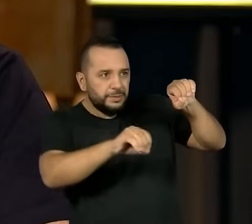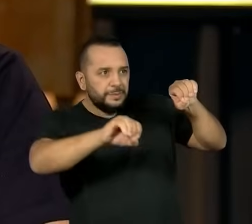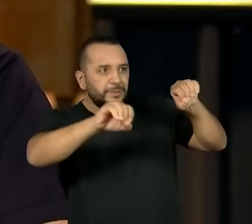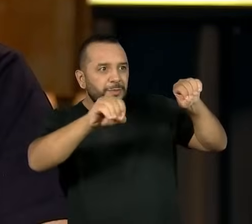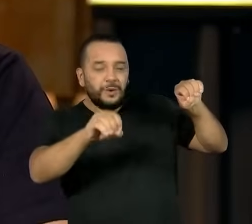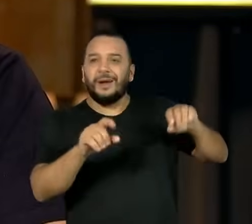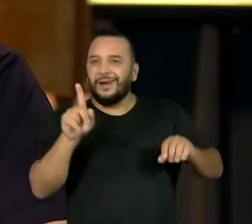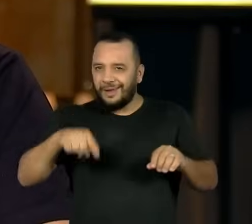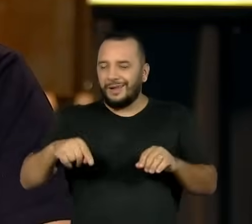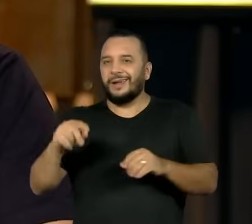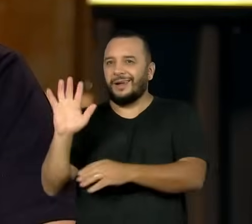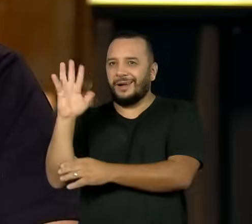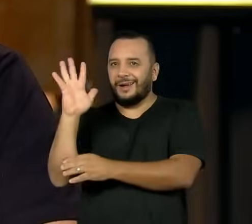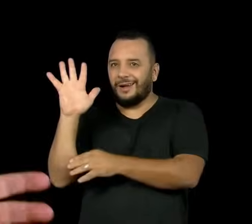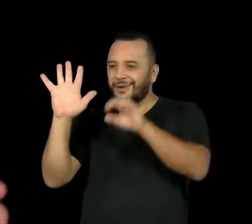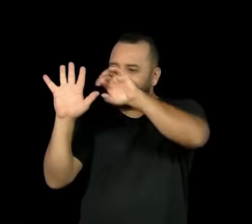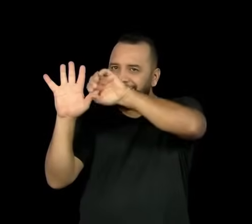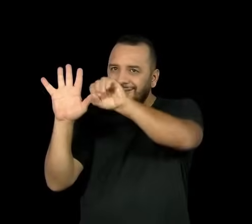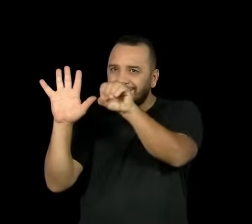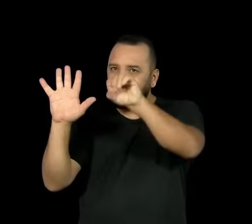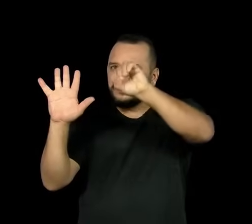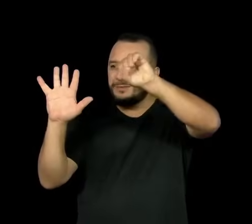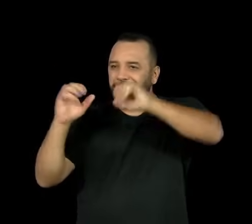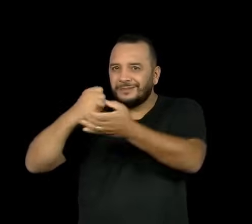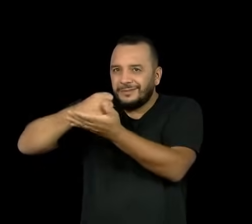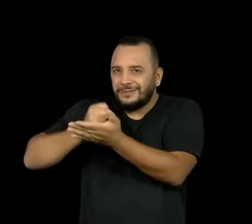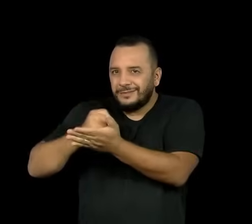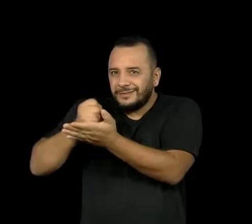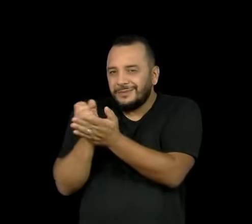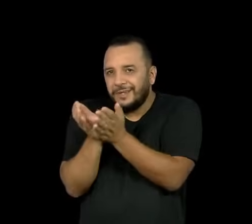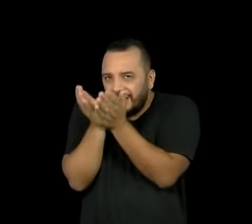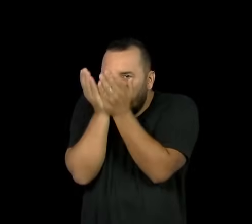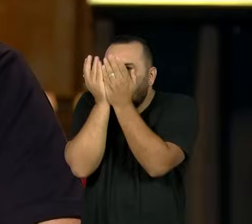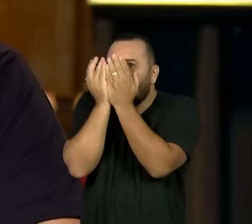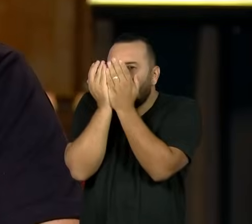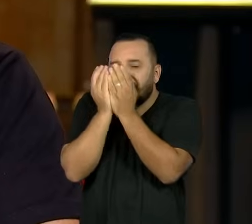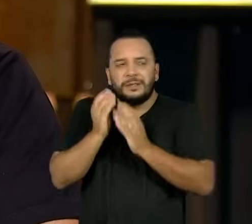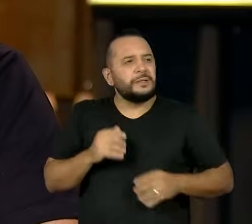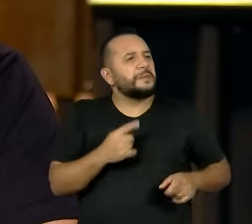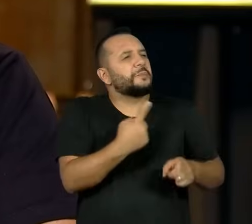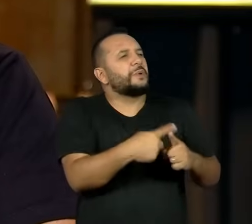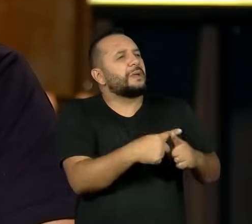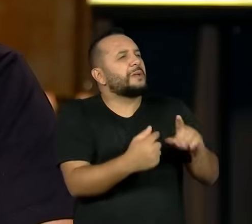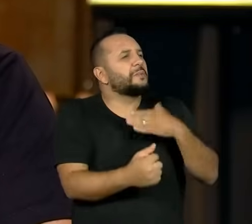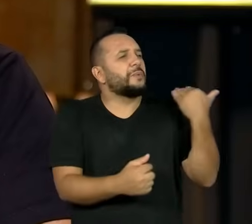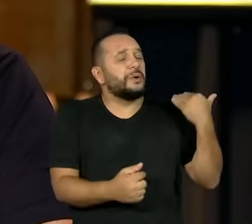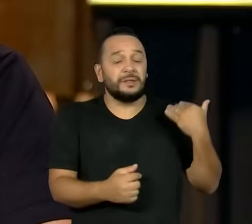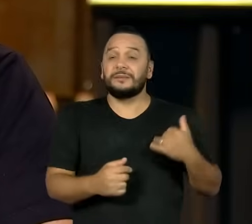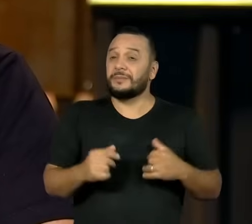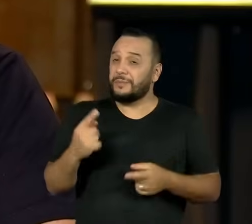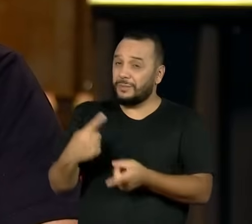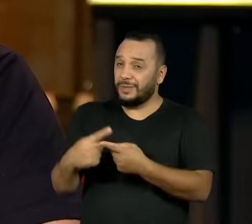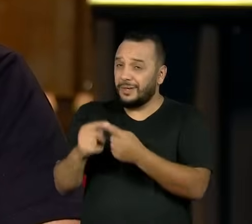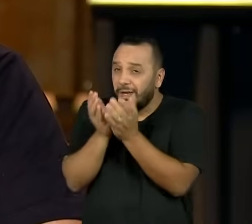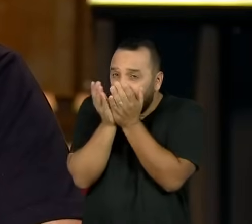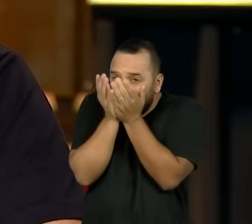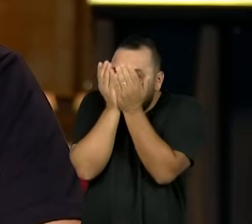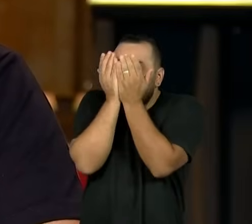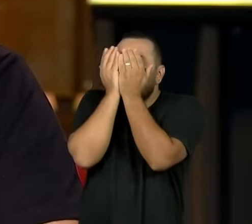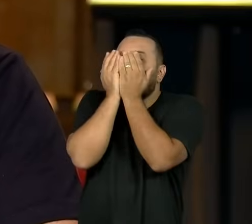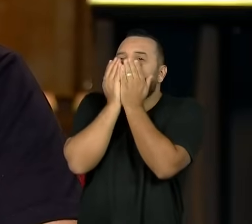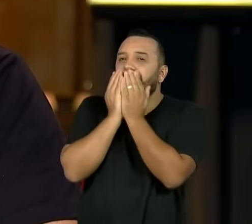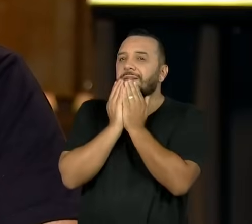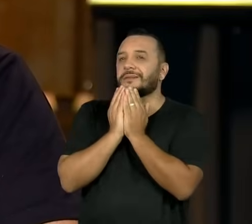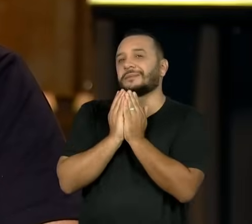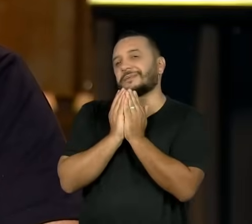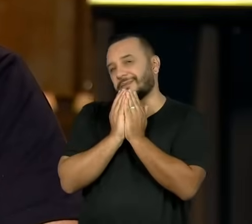né? A videira. A videira. E por que dos mortos? Porque a ayahuasca e outras substâncias psicodélicas fazem essa